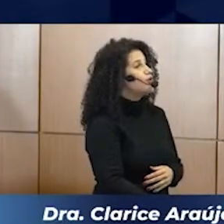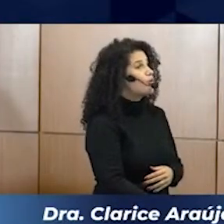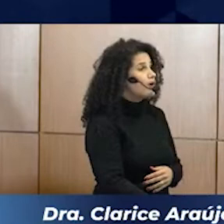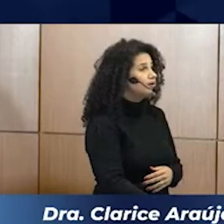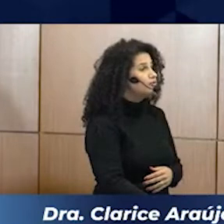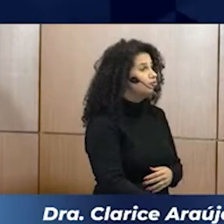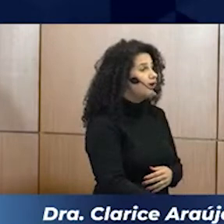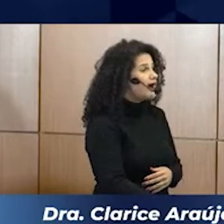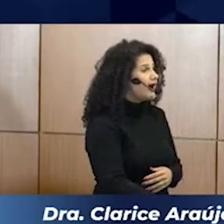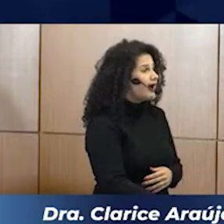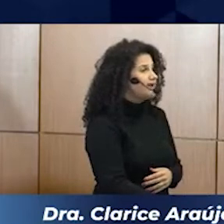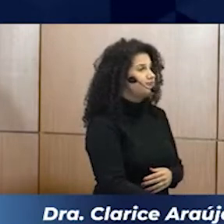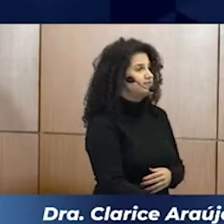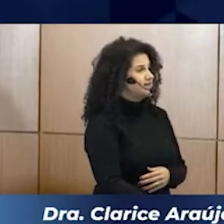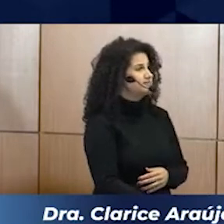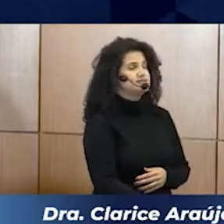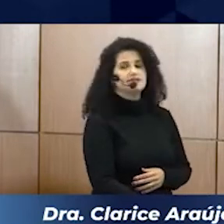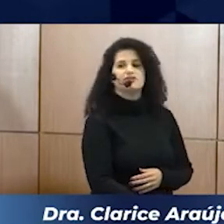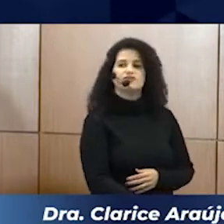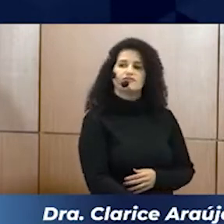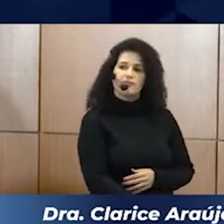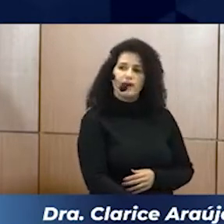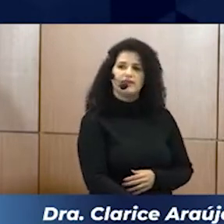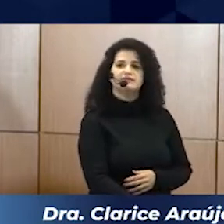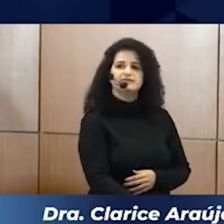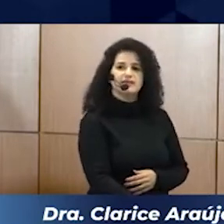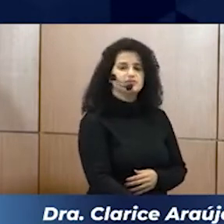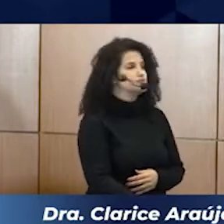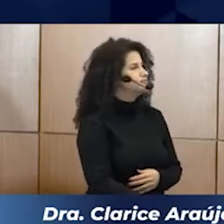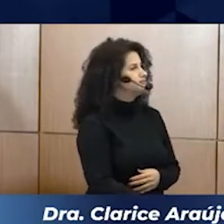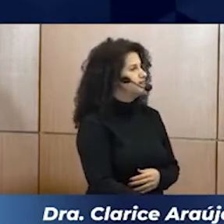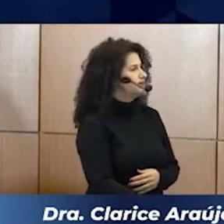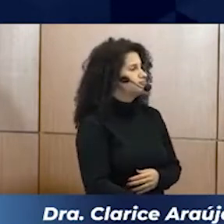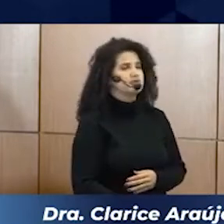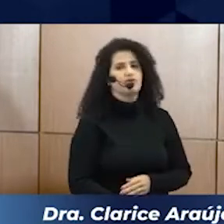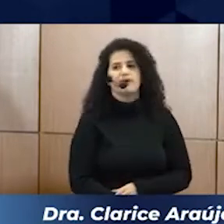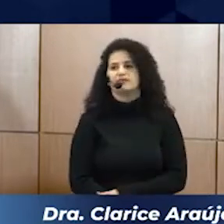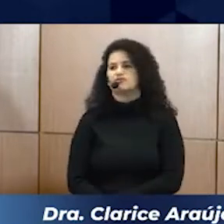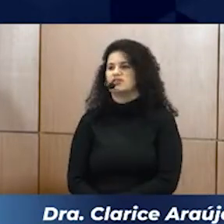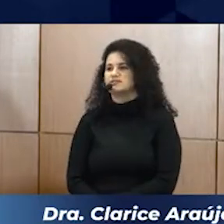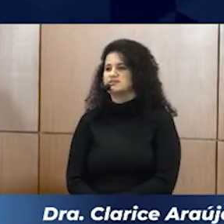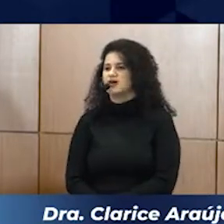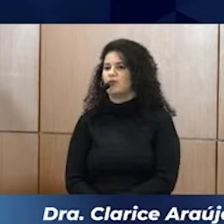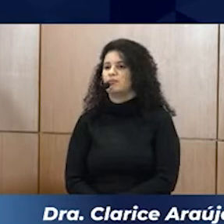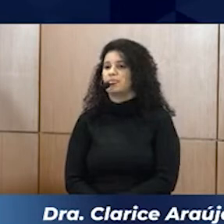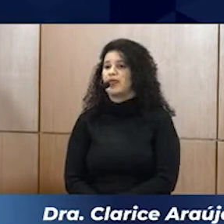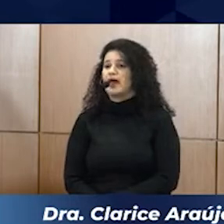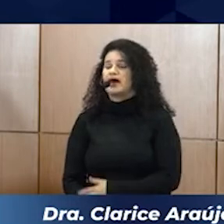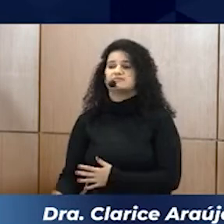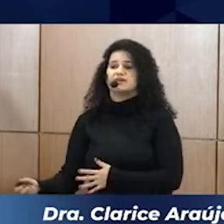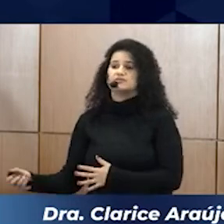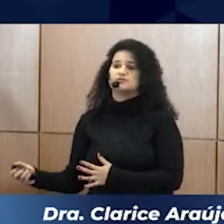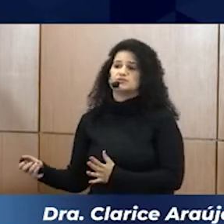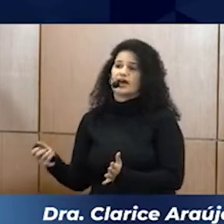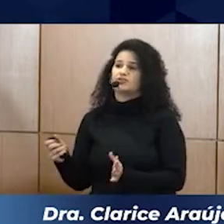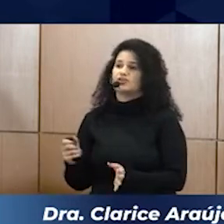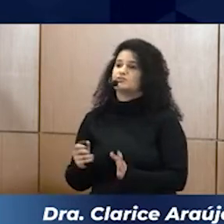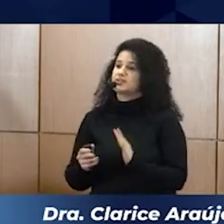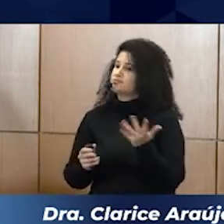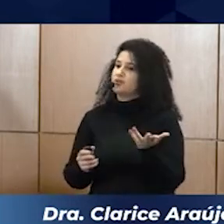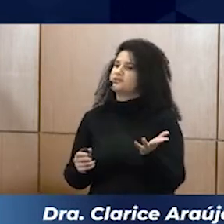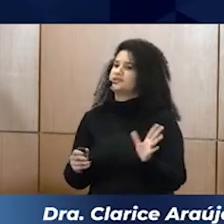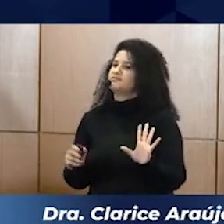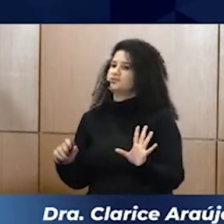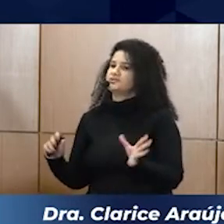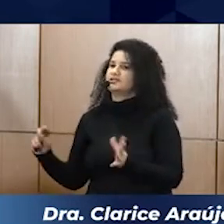essencial quando a evidência científica parece ser insuficiente para a tomada de decisão. Às vezes, os